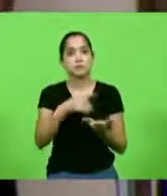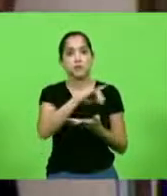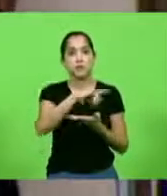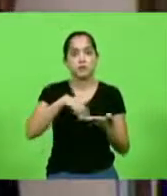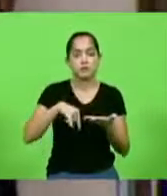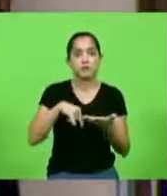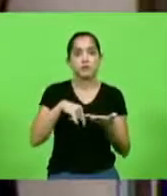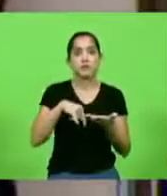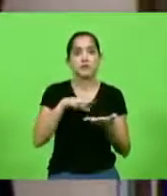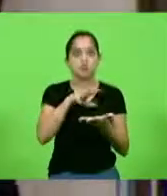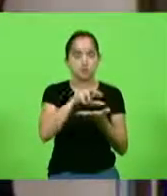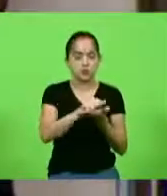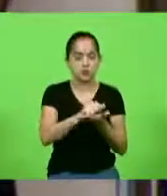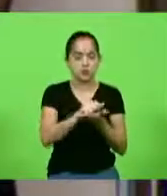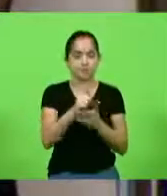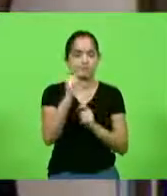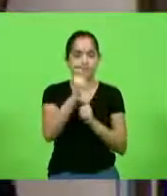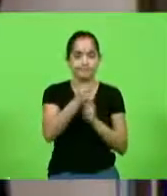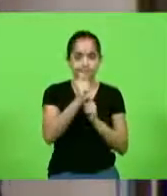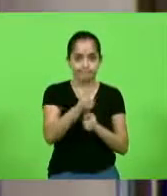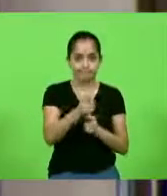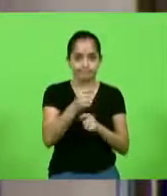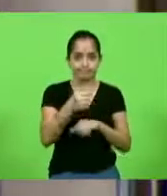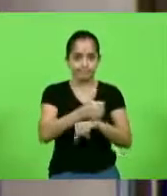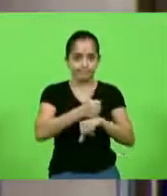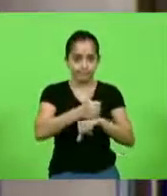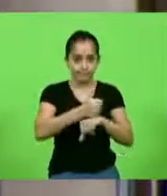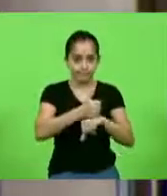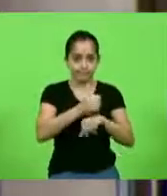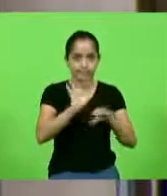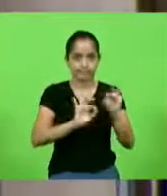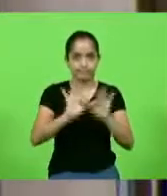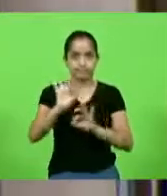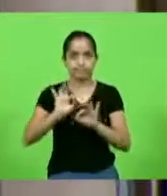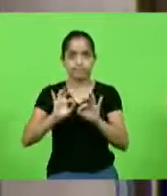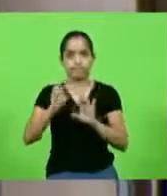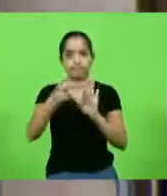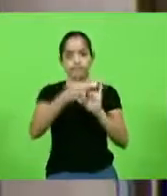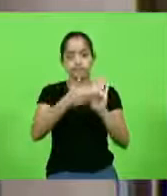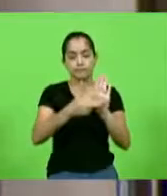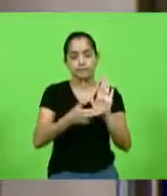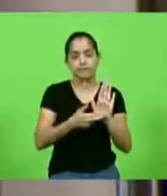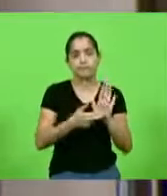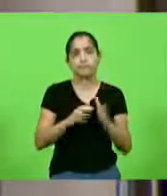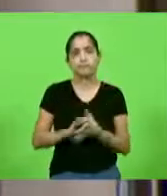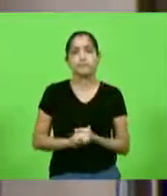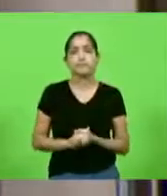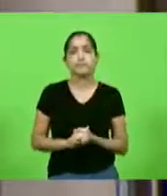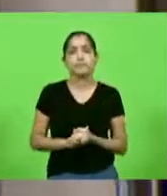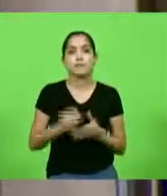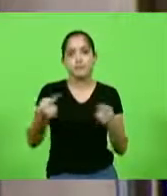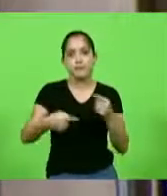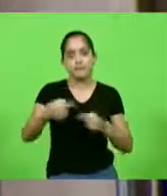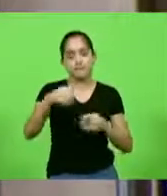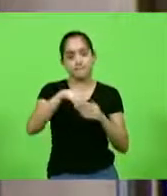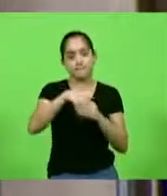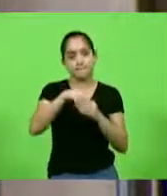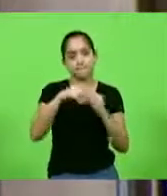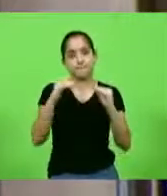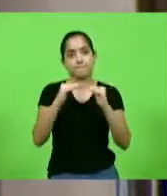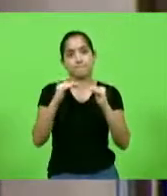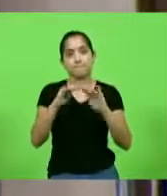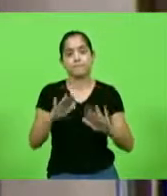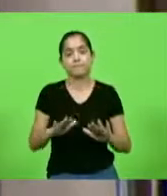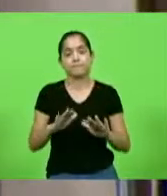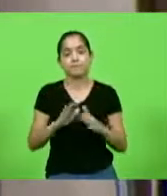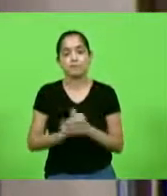pescador profissional que regulamenta a atividade pesqueira no Brasil. Em discussão. Não havendo quem queira discutir, em votação, deputados que